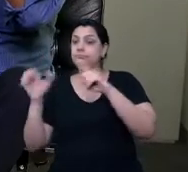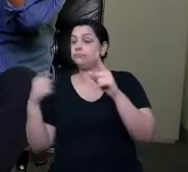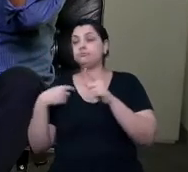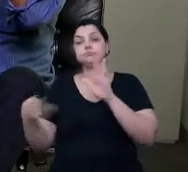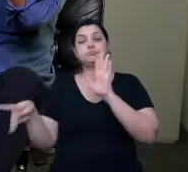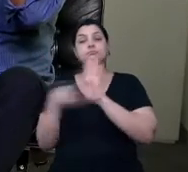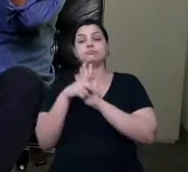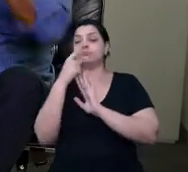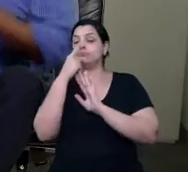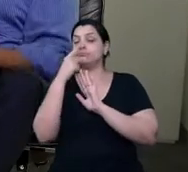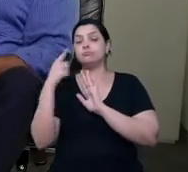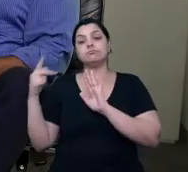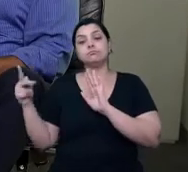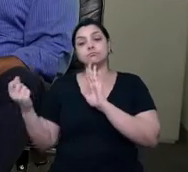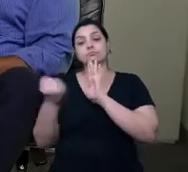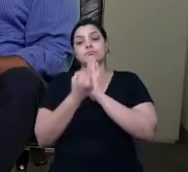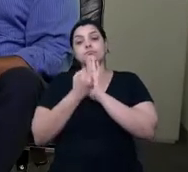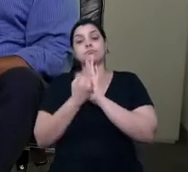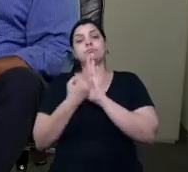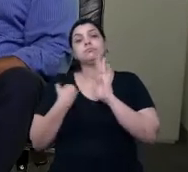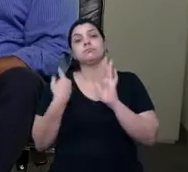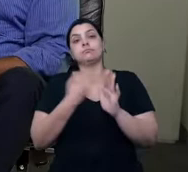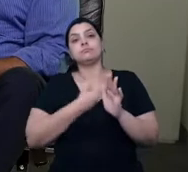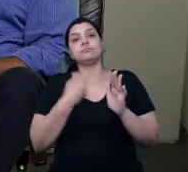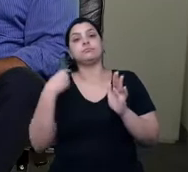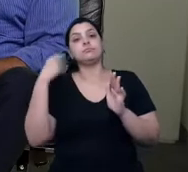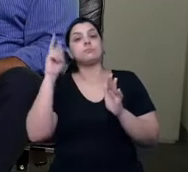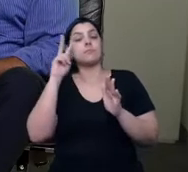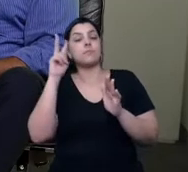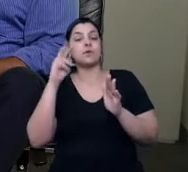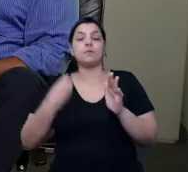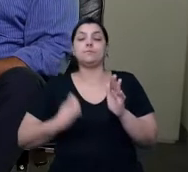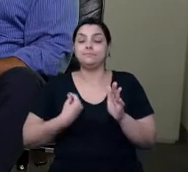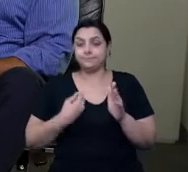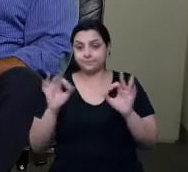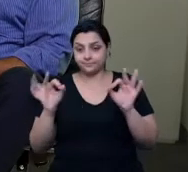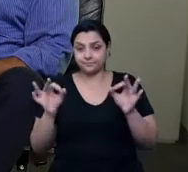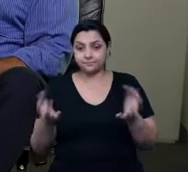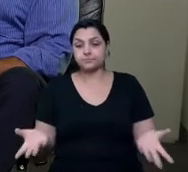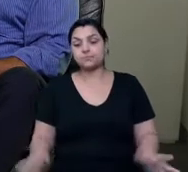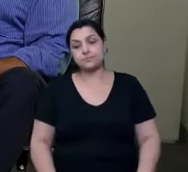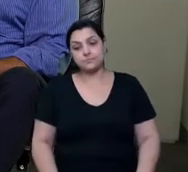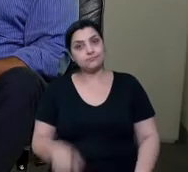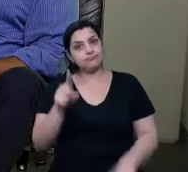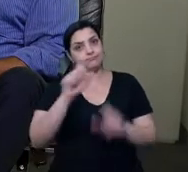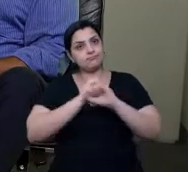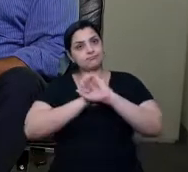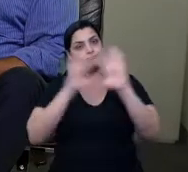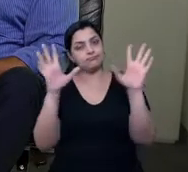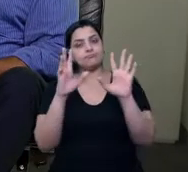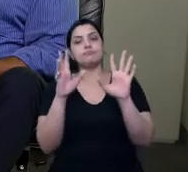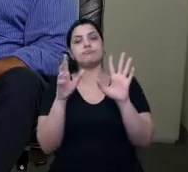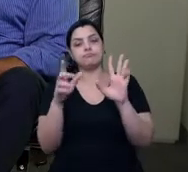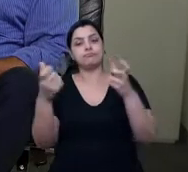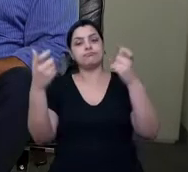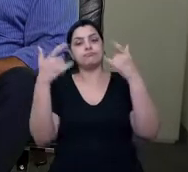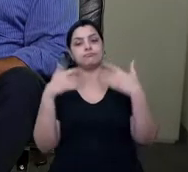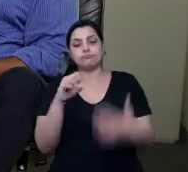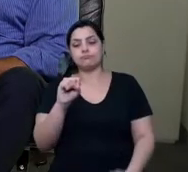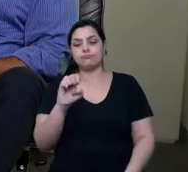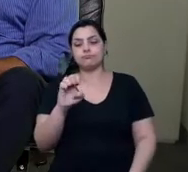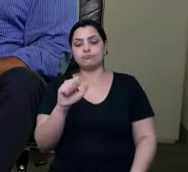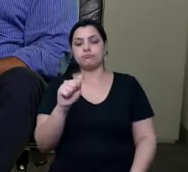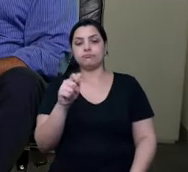profundas e marcam, né, a nossa história de vida. E você deixa isso claro falando de Seabra, a gente vai falar um pouquinho mais